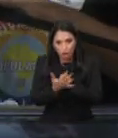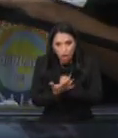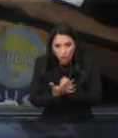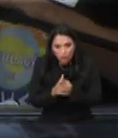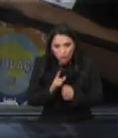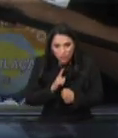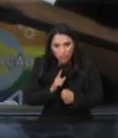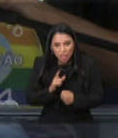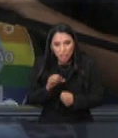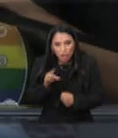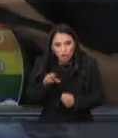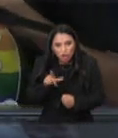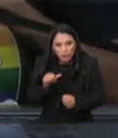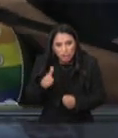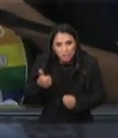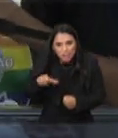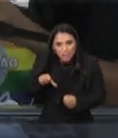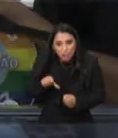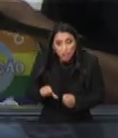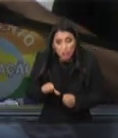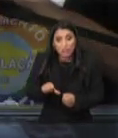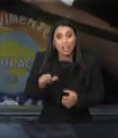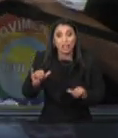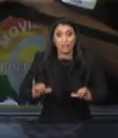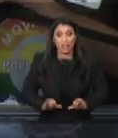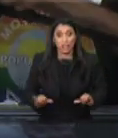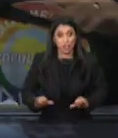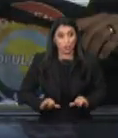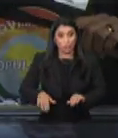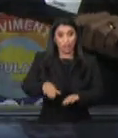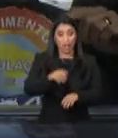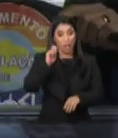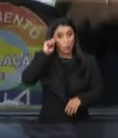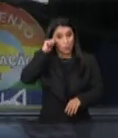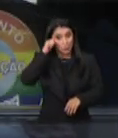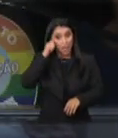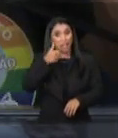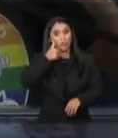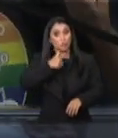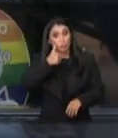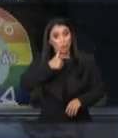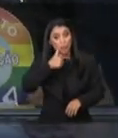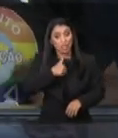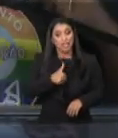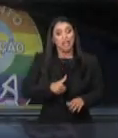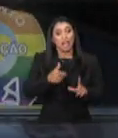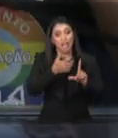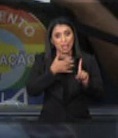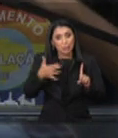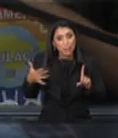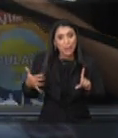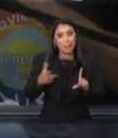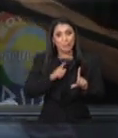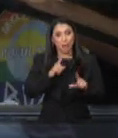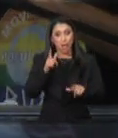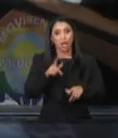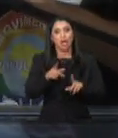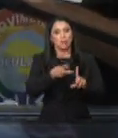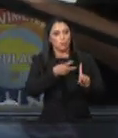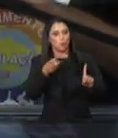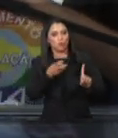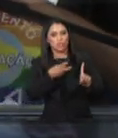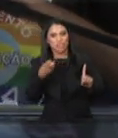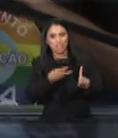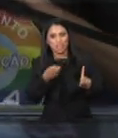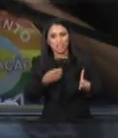o covid-19 queimasse para descer é a pop Rua periférica Preta as mulheres LGBT que jamais povos indígenas